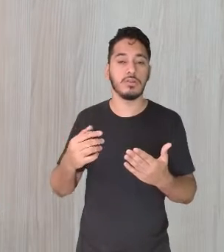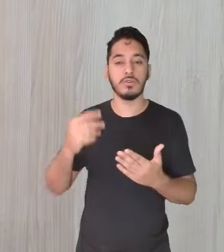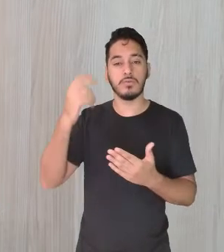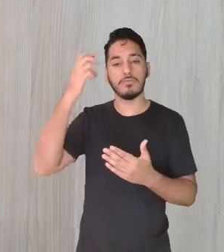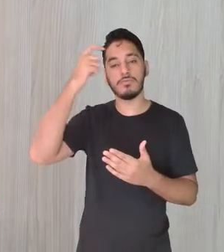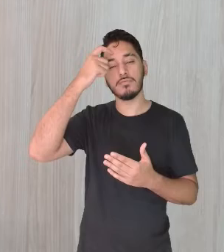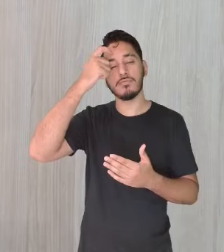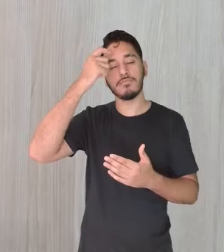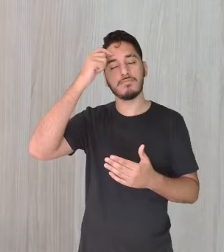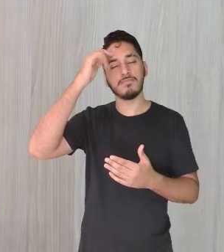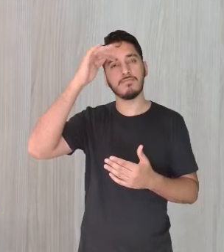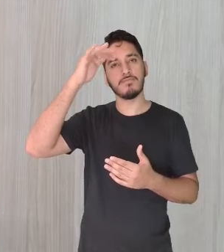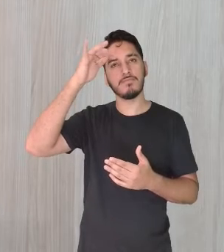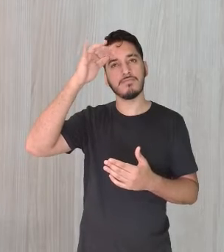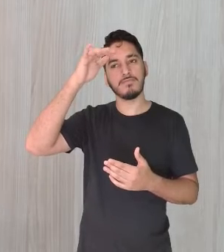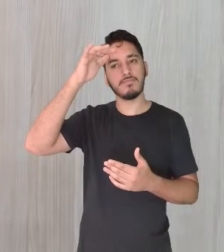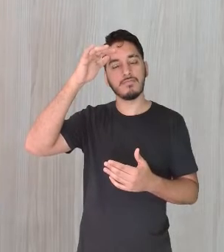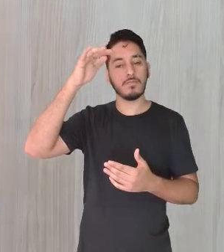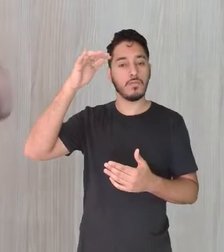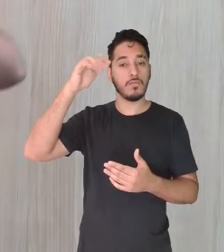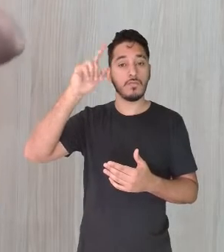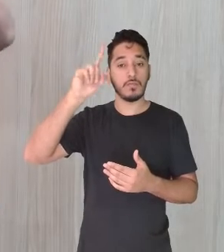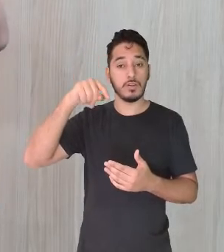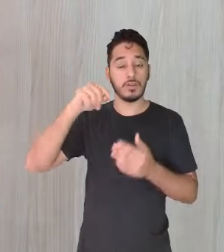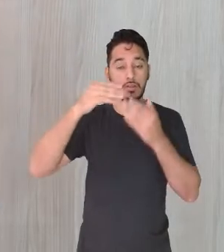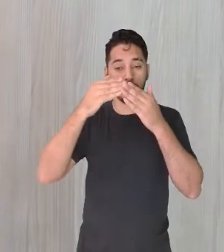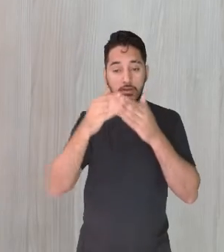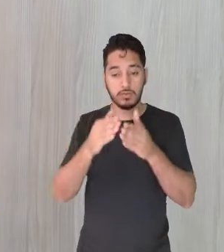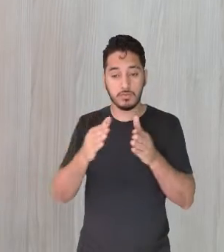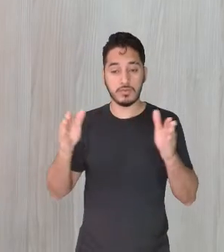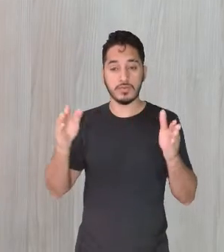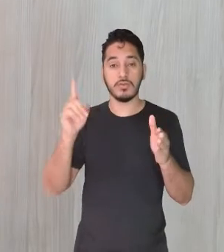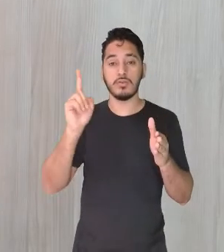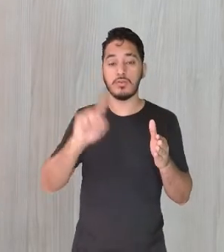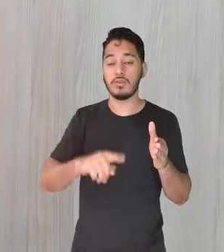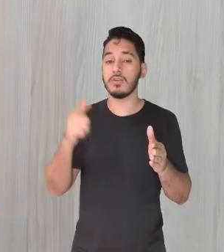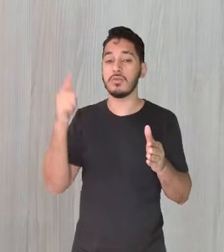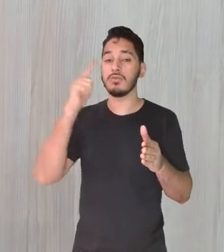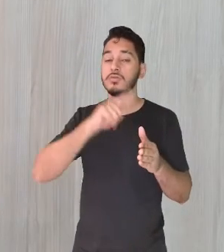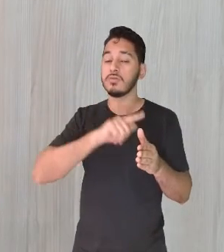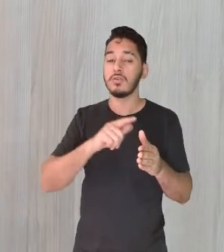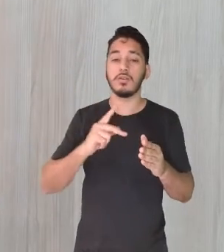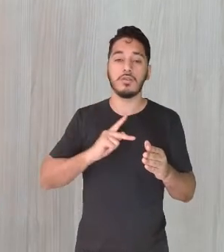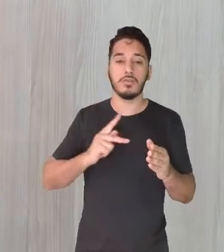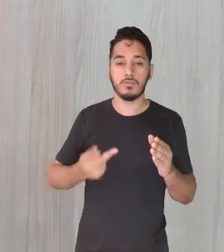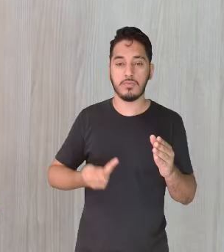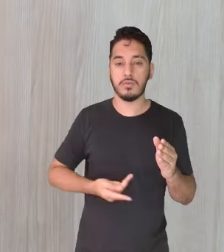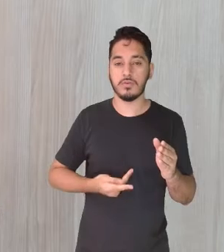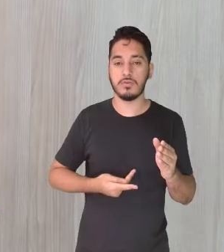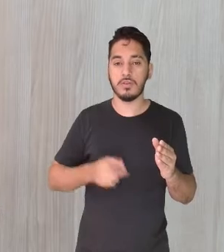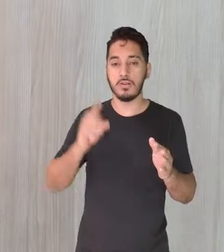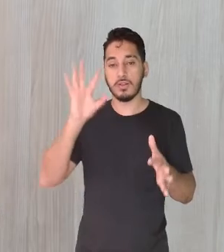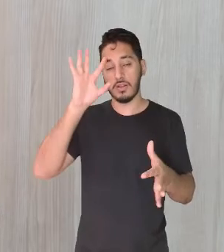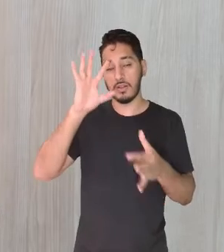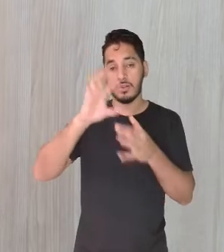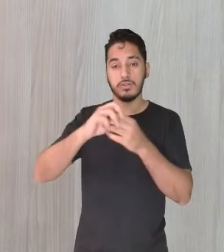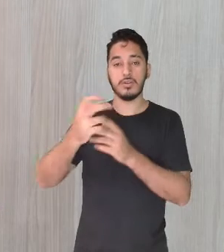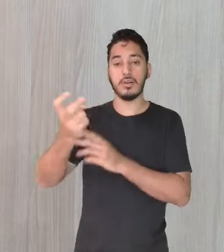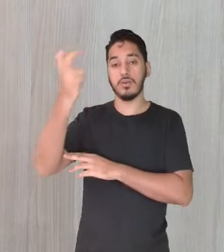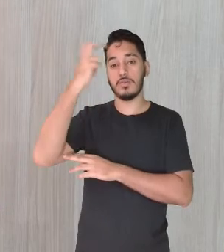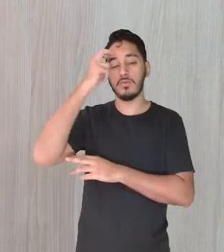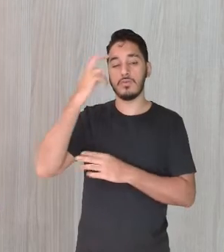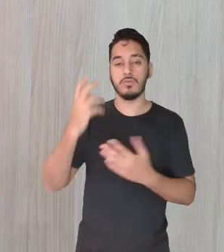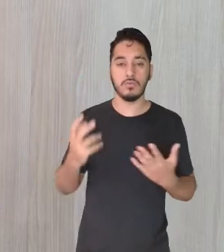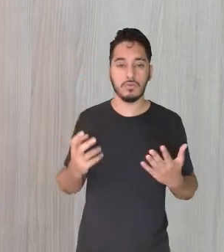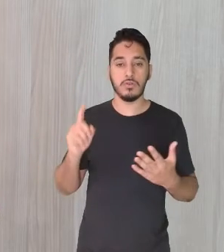intelecto, não é? E isso é uma dimensão que ela é eminentemente humana, né? Tem a ver com a cultura,